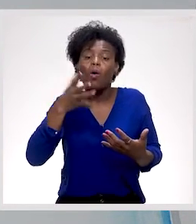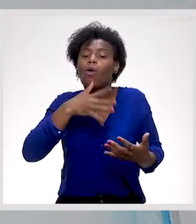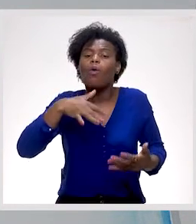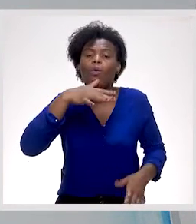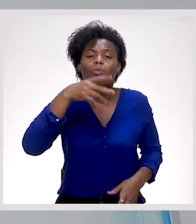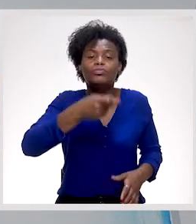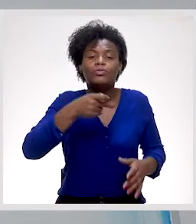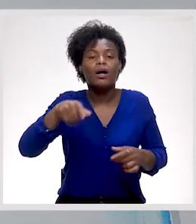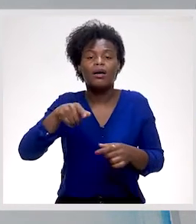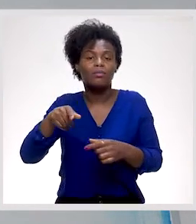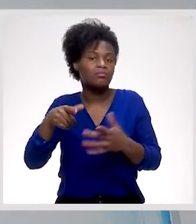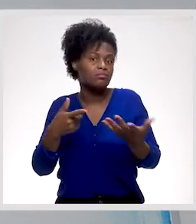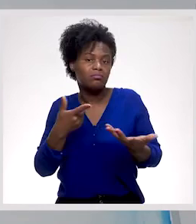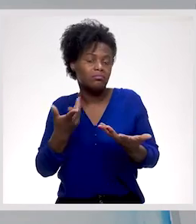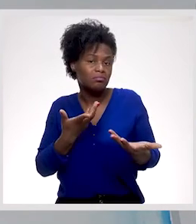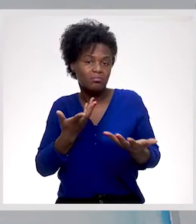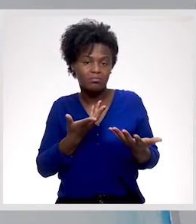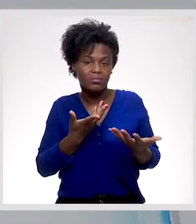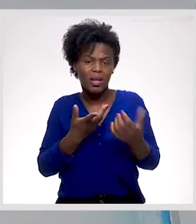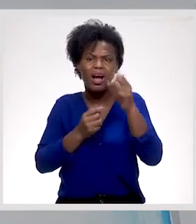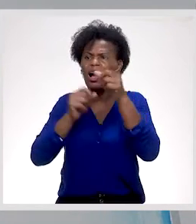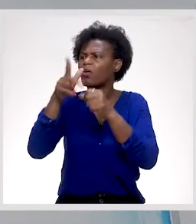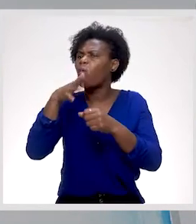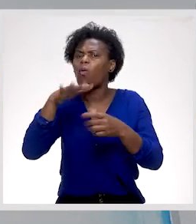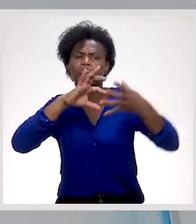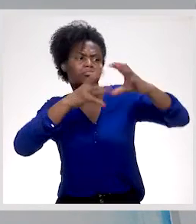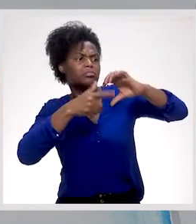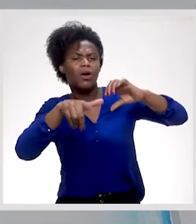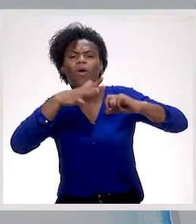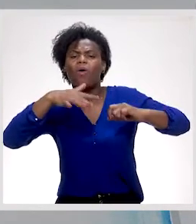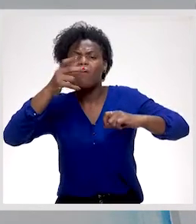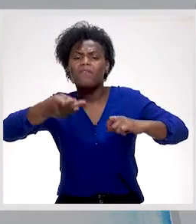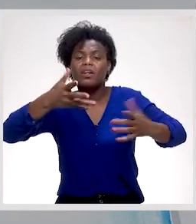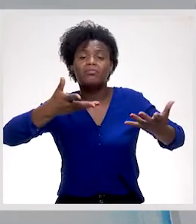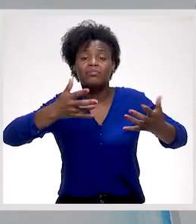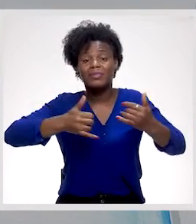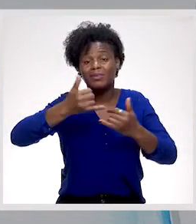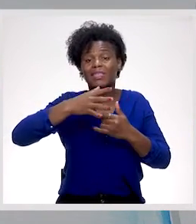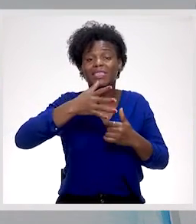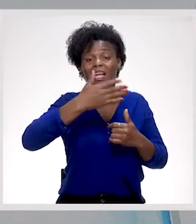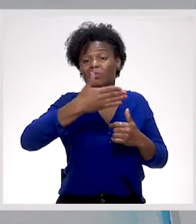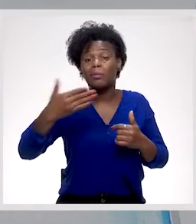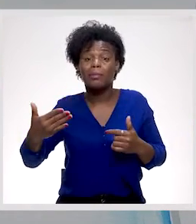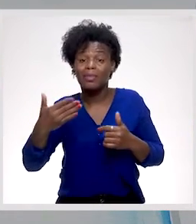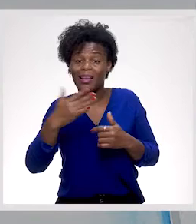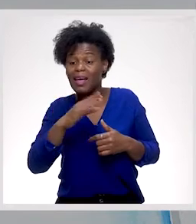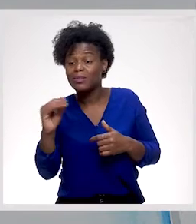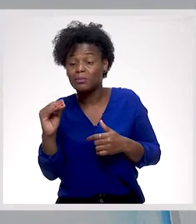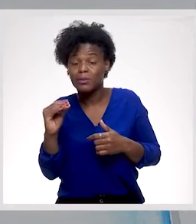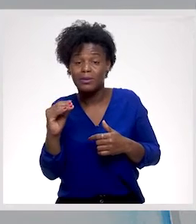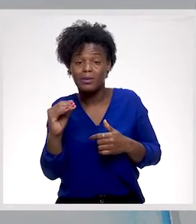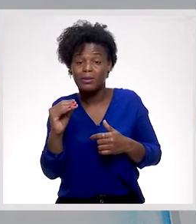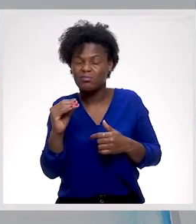colocar esse astro. Em primeira mão, foi considerado o 10º planeta do sistema solar, mas isso não